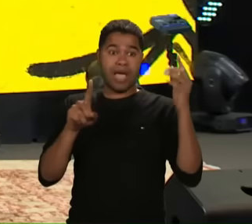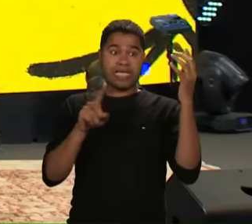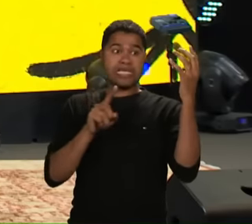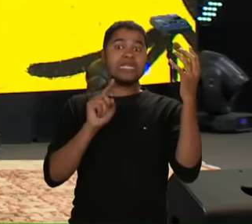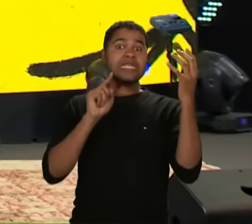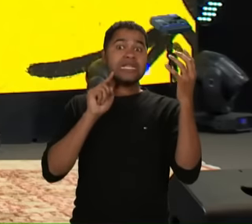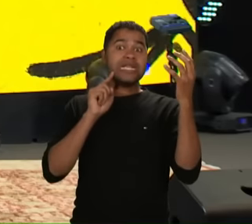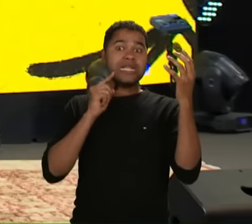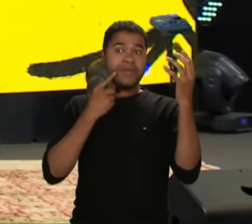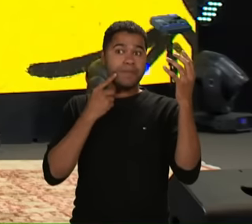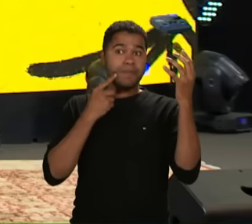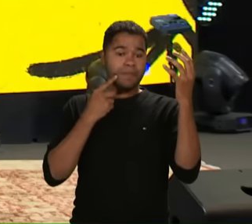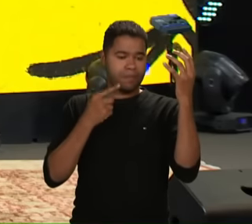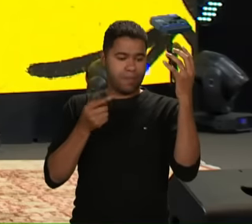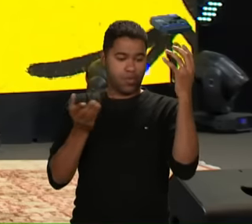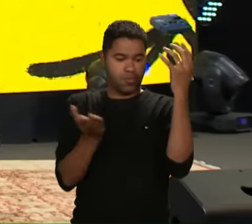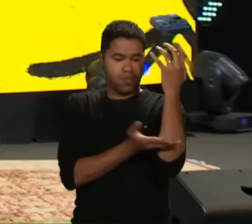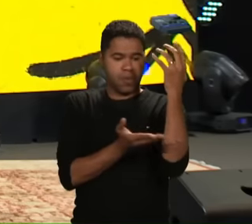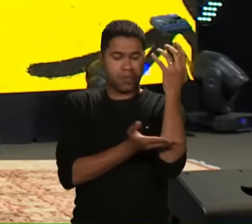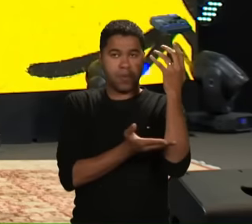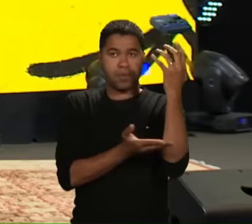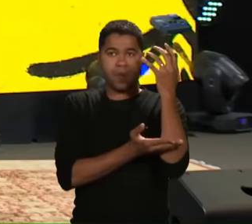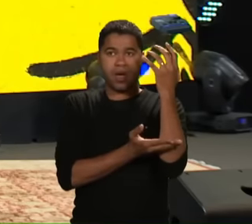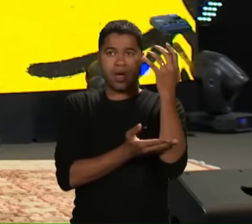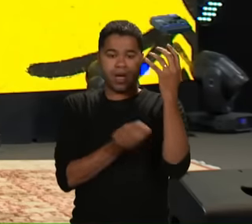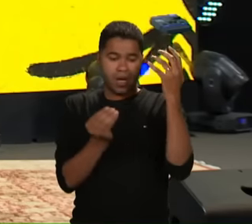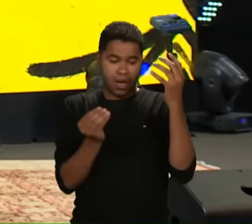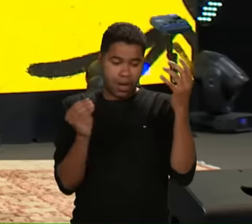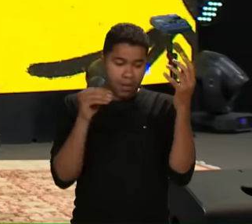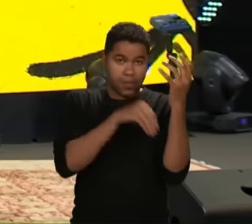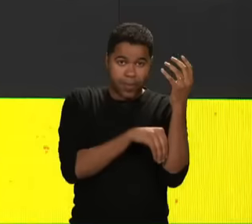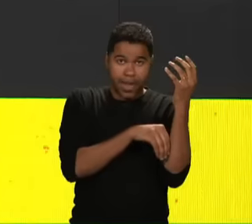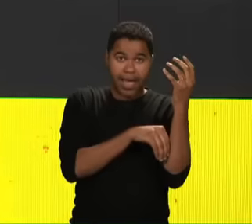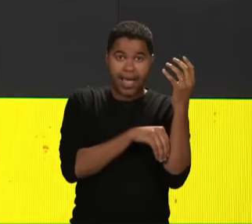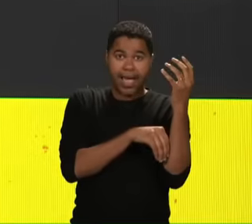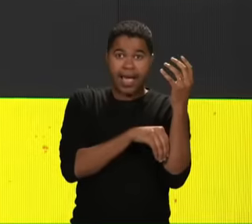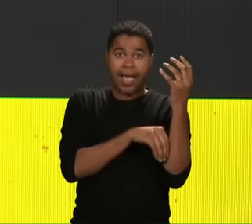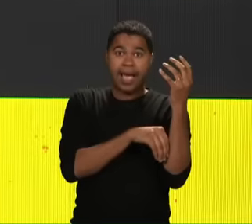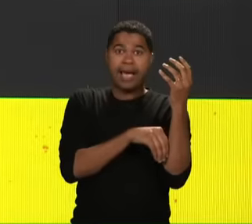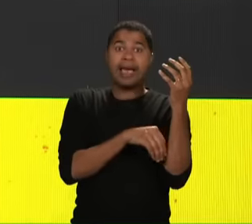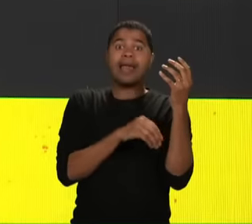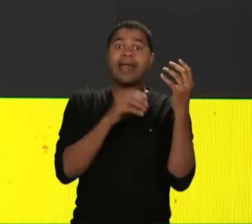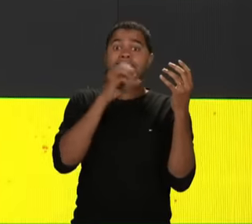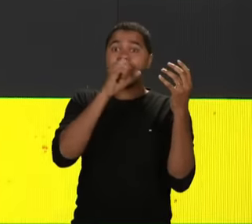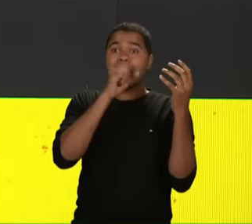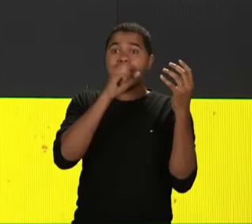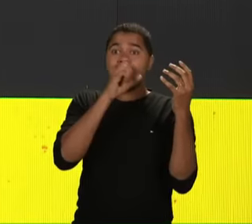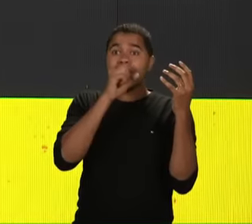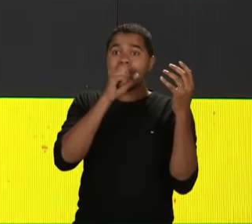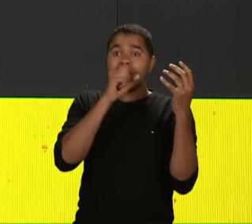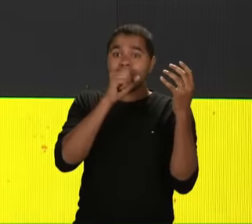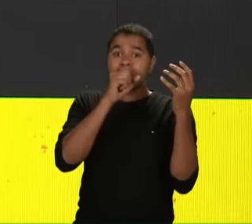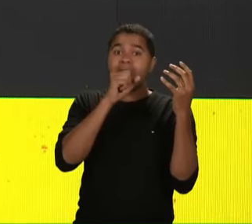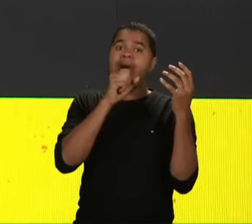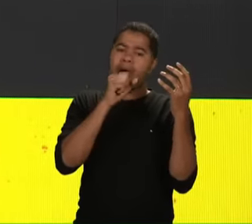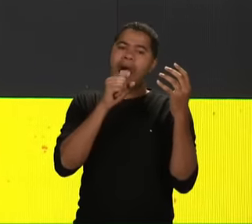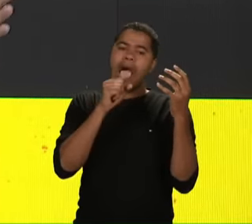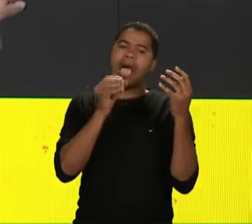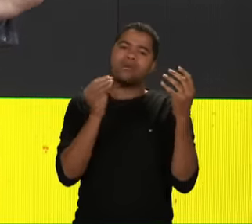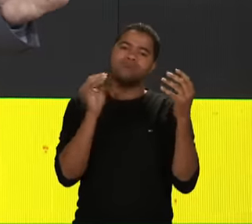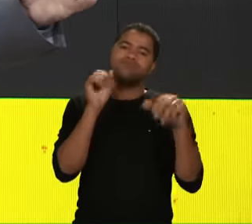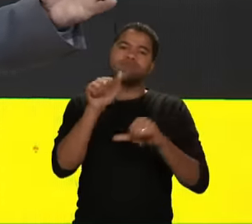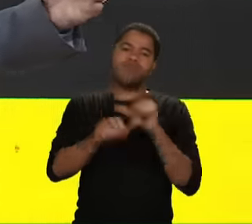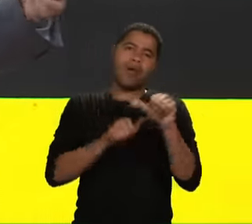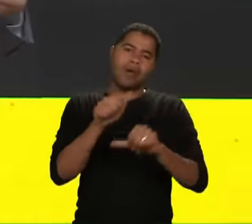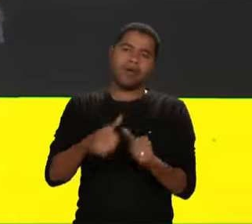limoeiro, enxertar nele um ramo de laranja serra d'água, sabe o que vai produzir? Laranja serra